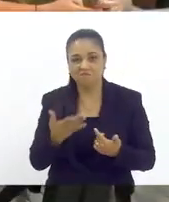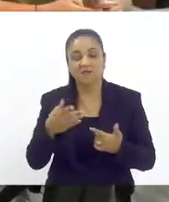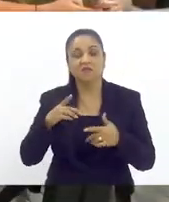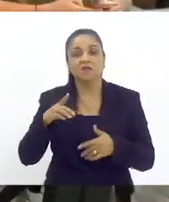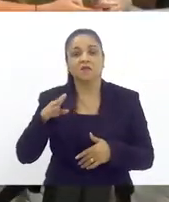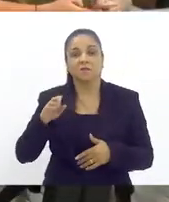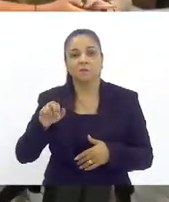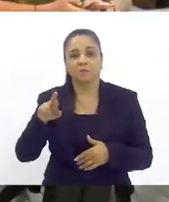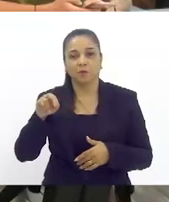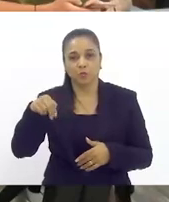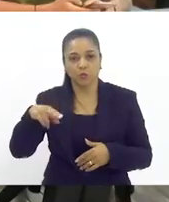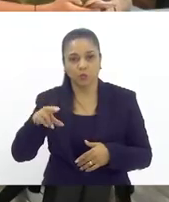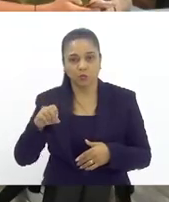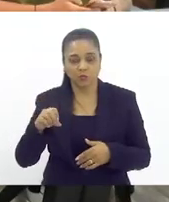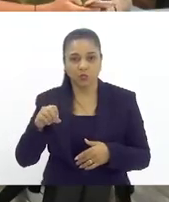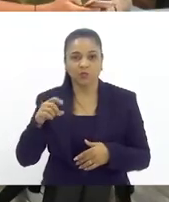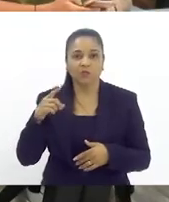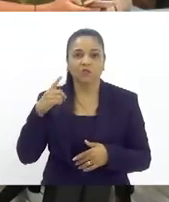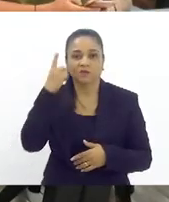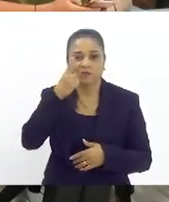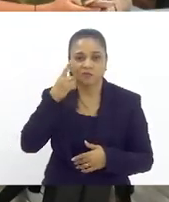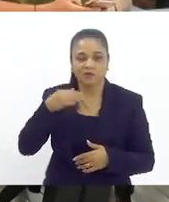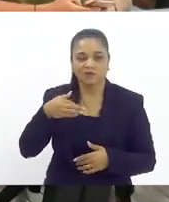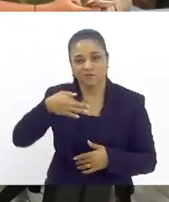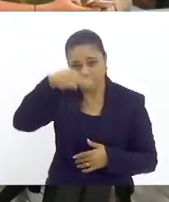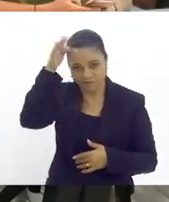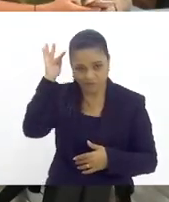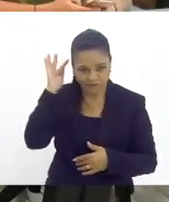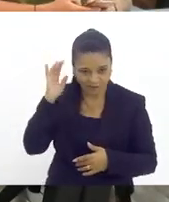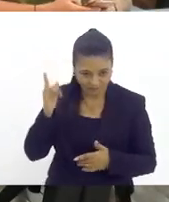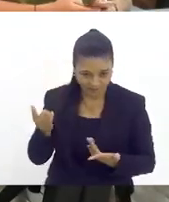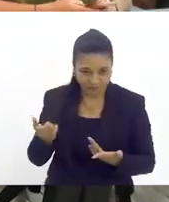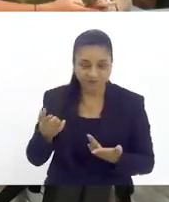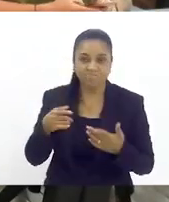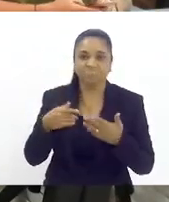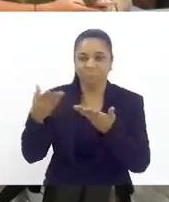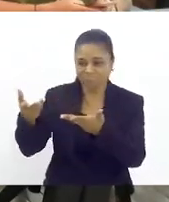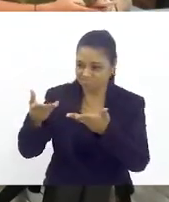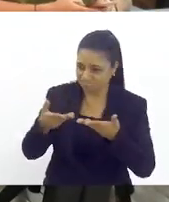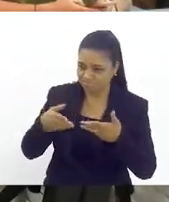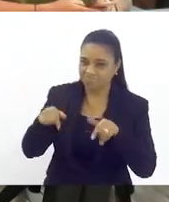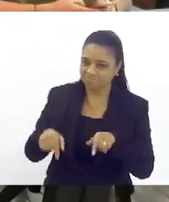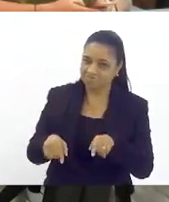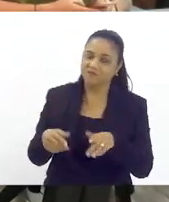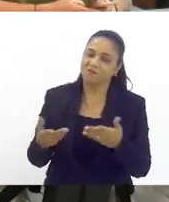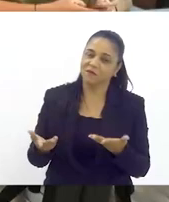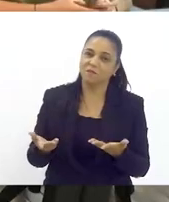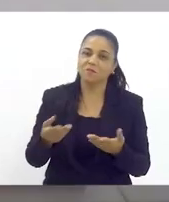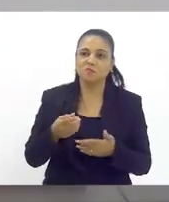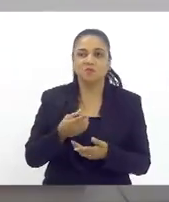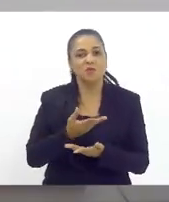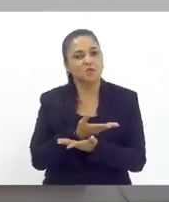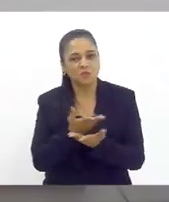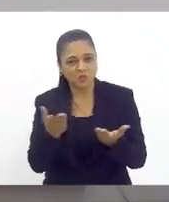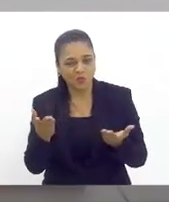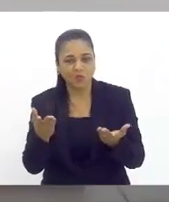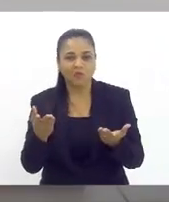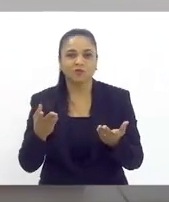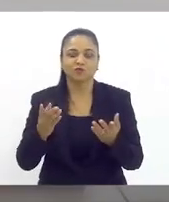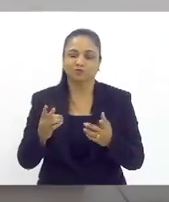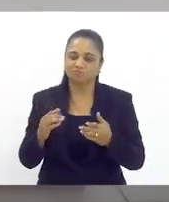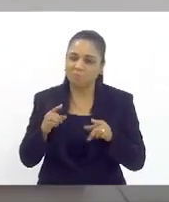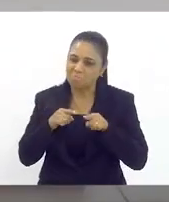do deputado Flávio serafini tá aqui o Bruno então todos são mandatos